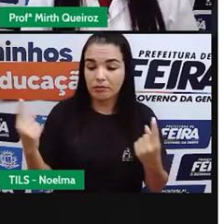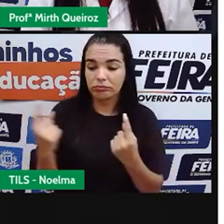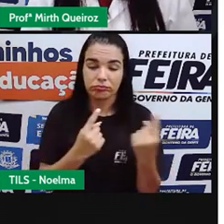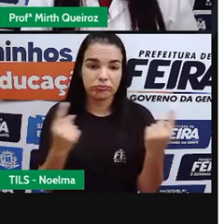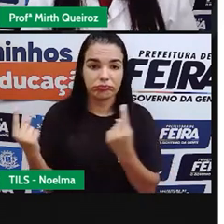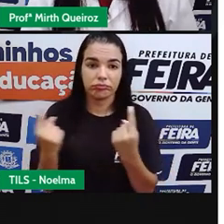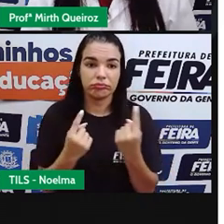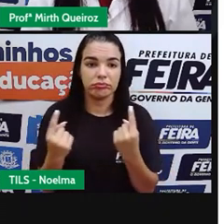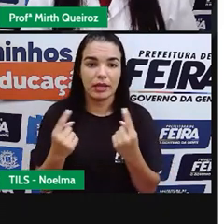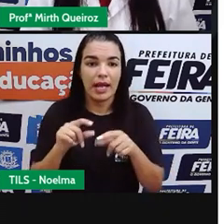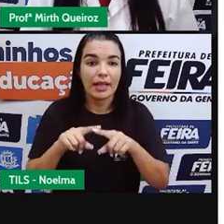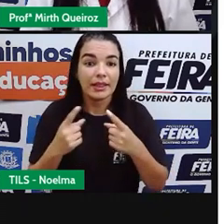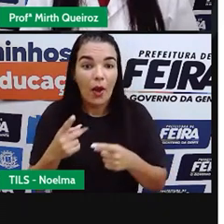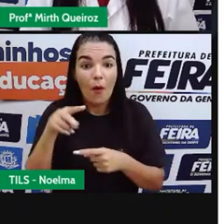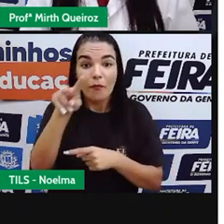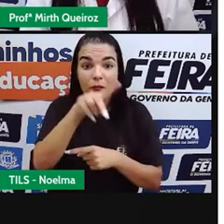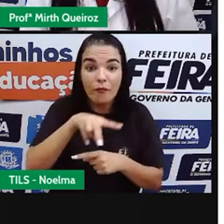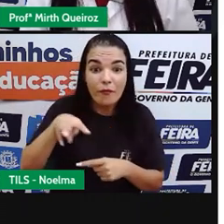E aí verão